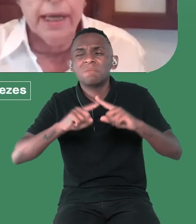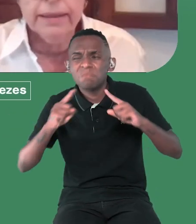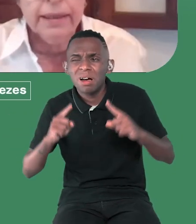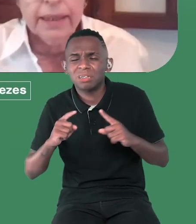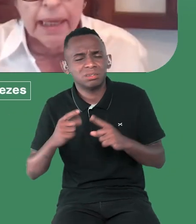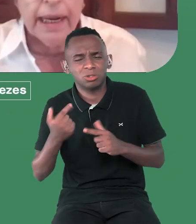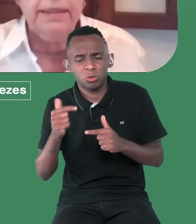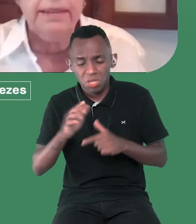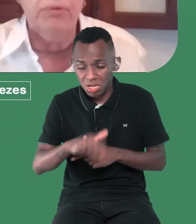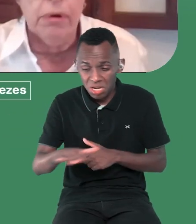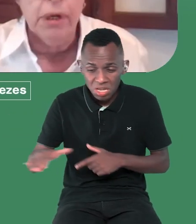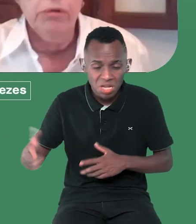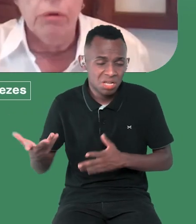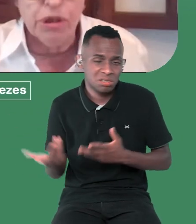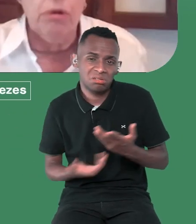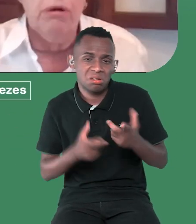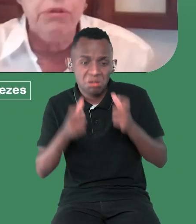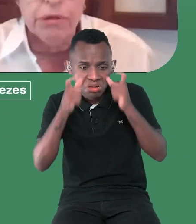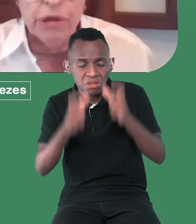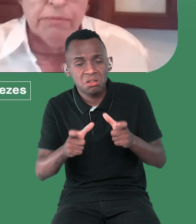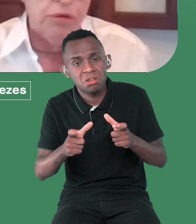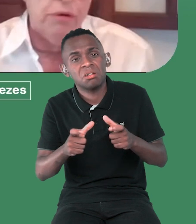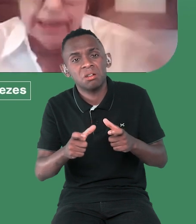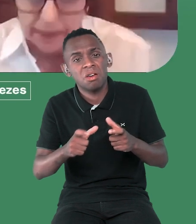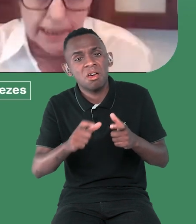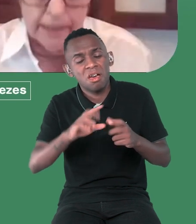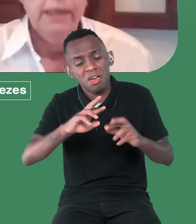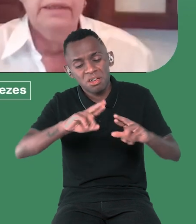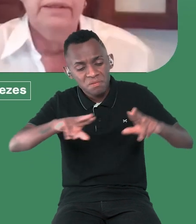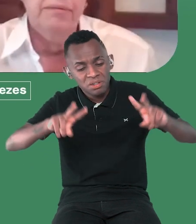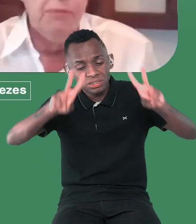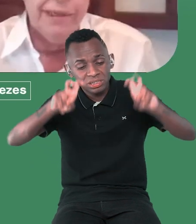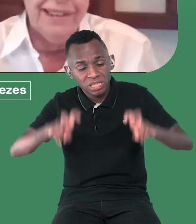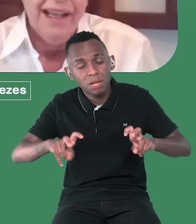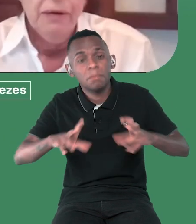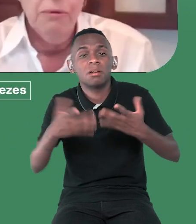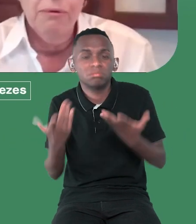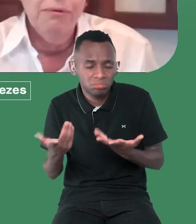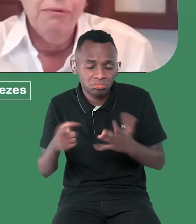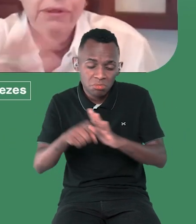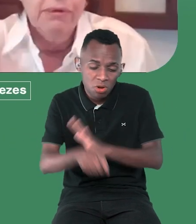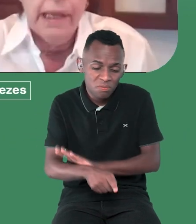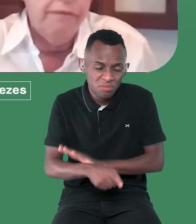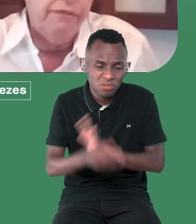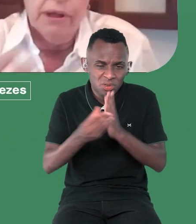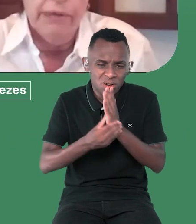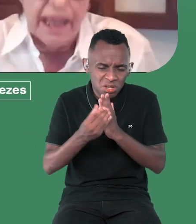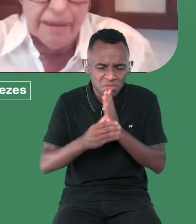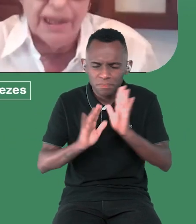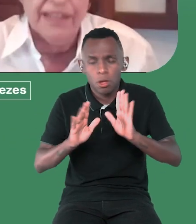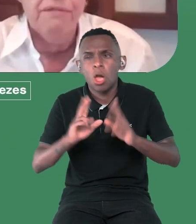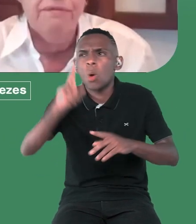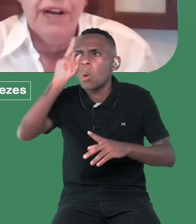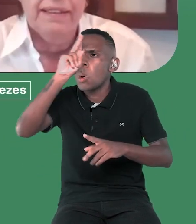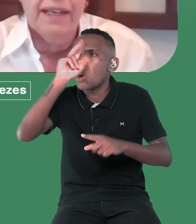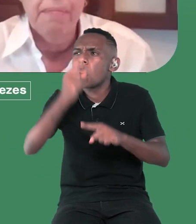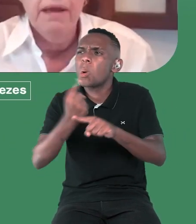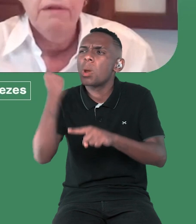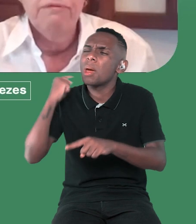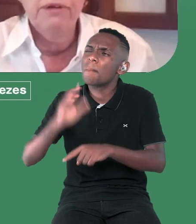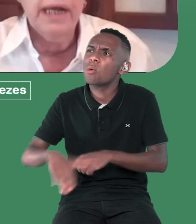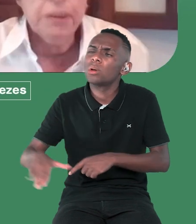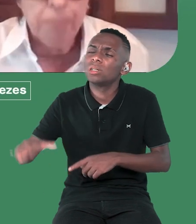existe criança que se interessa por Dom Quixote ou James Joyce, né? Então, é uma coisa... O único livro que eu lembro, assim, de